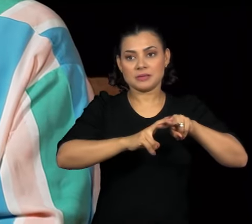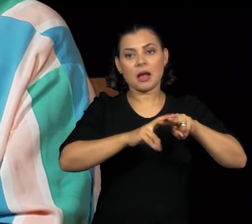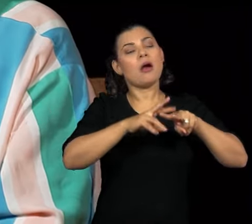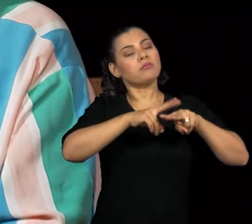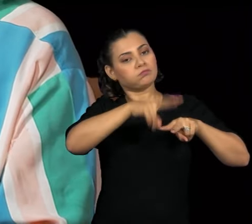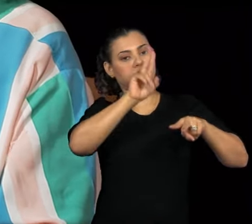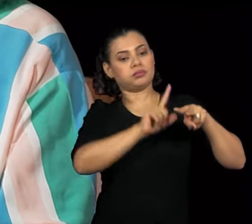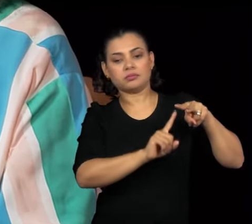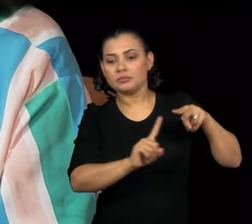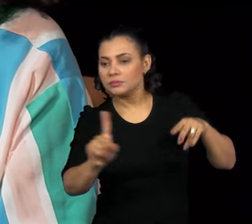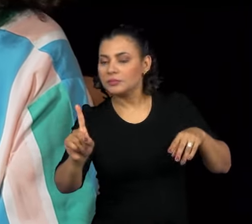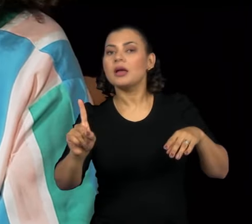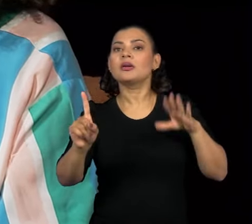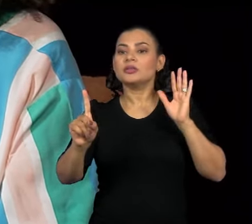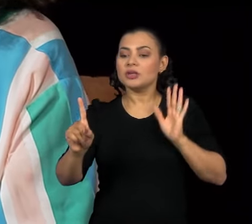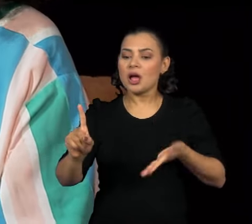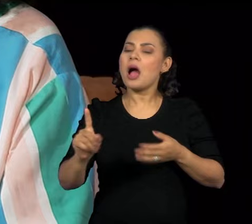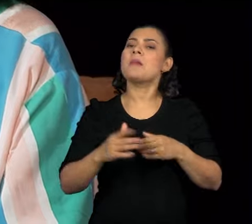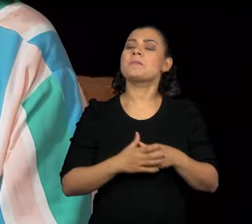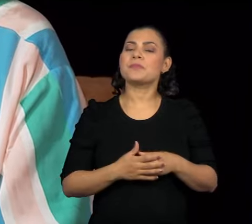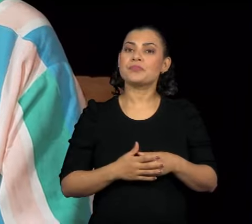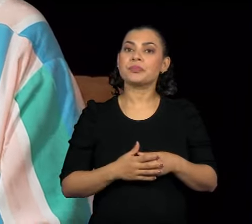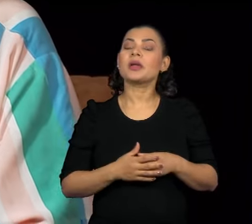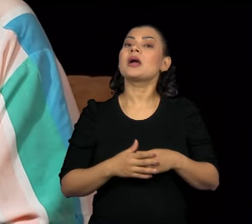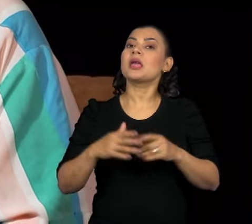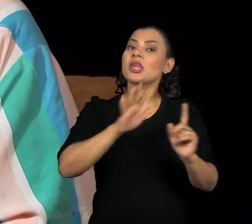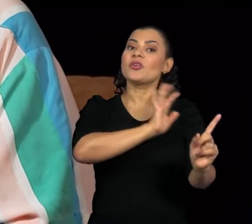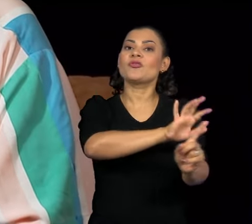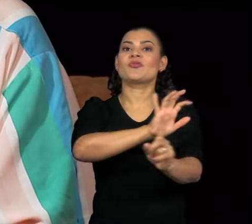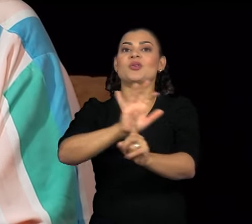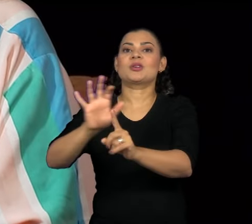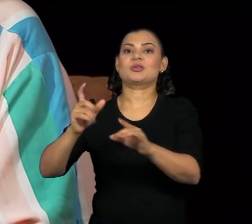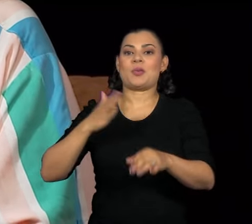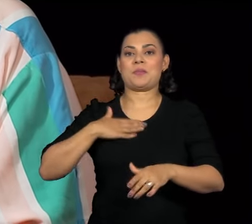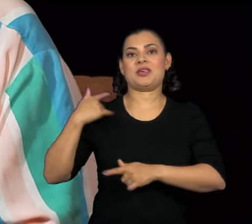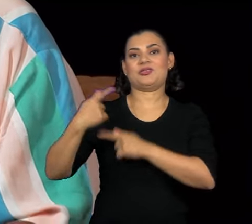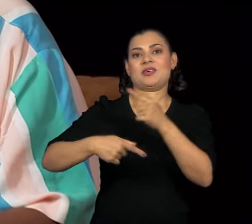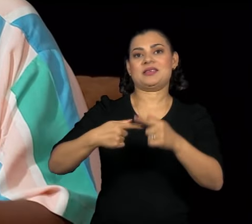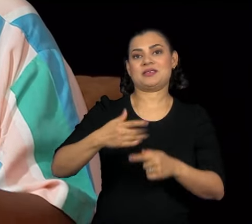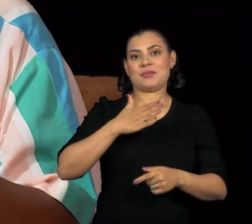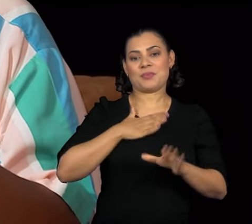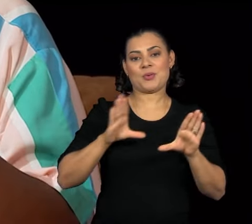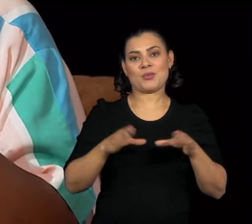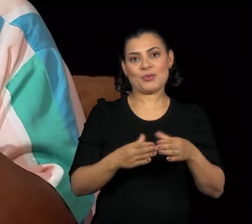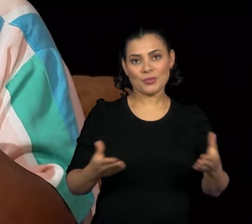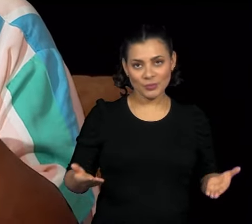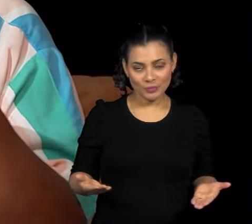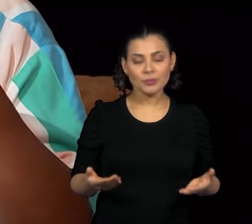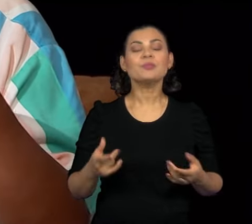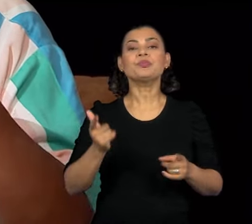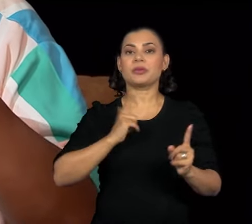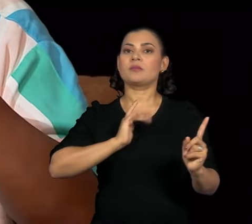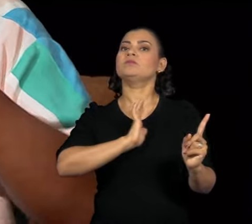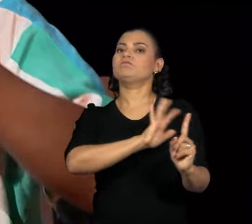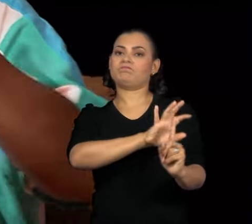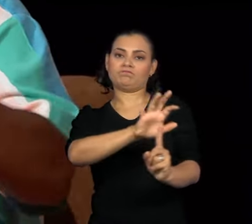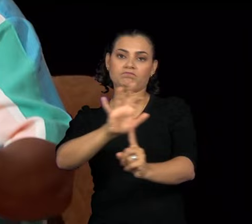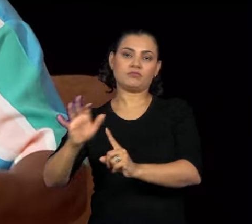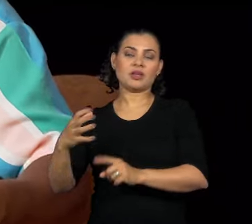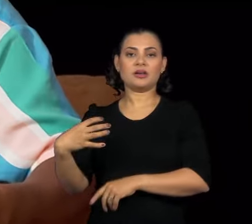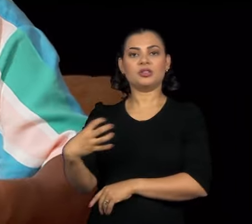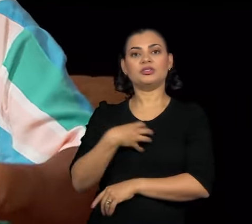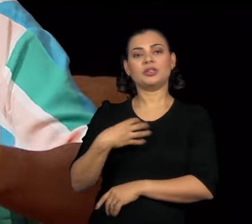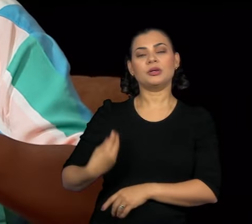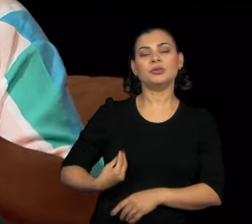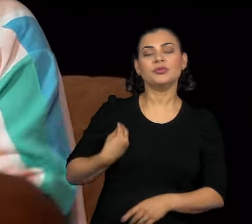o quê, ainda muito longe do negócio de abertura, eles influenciaram muito a minha geração, com o jeito